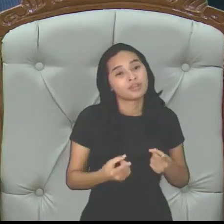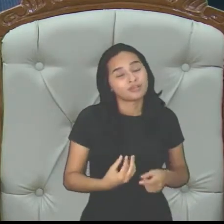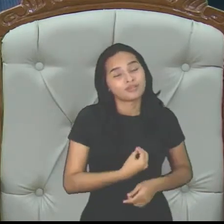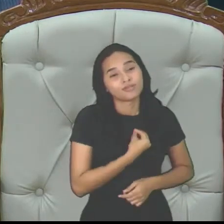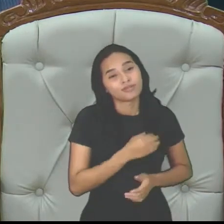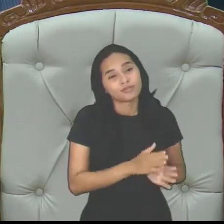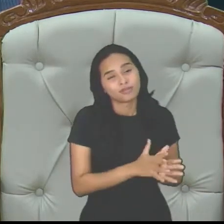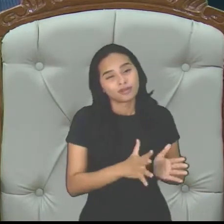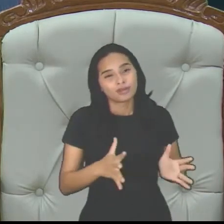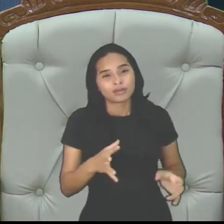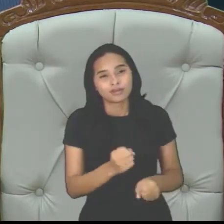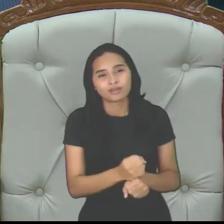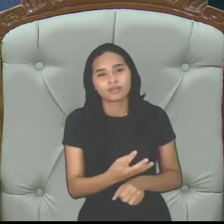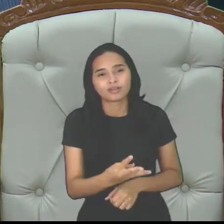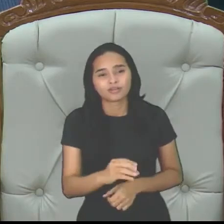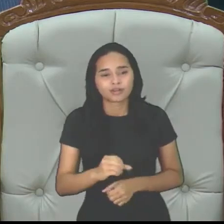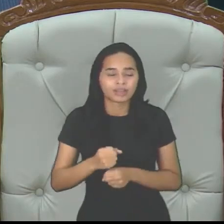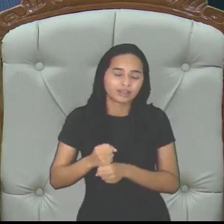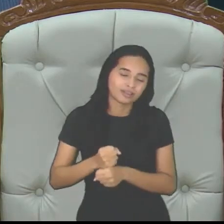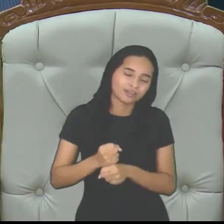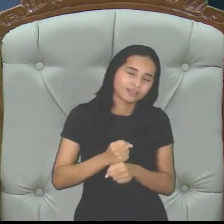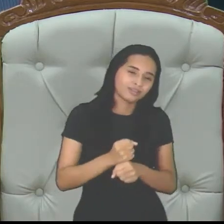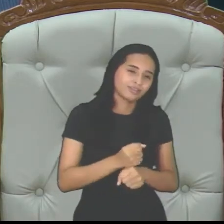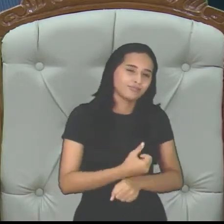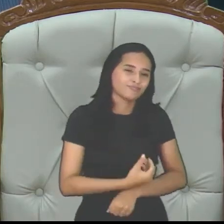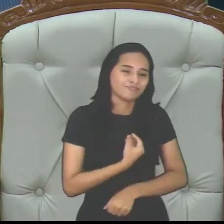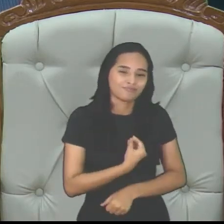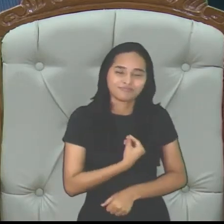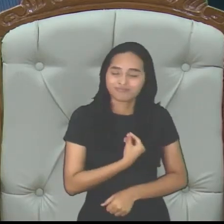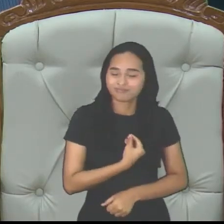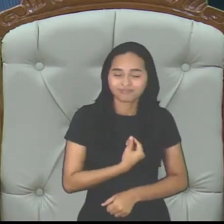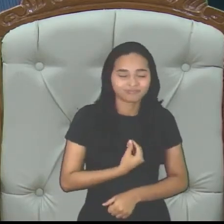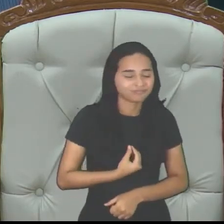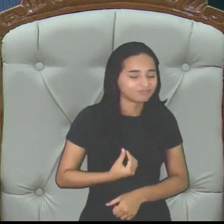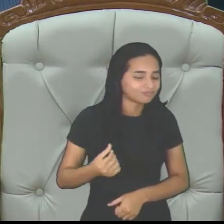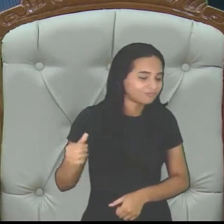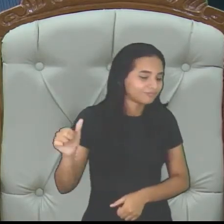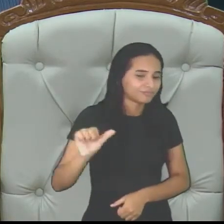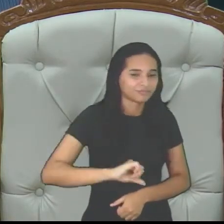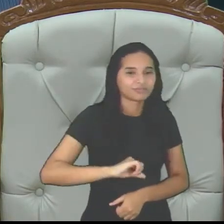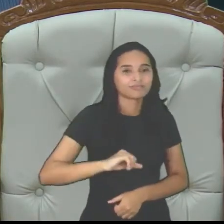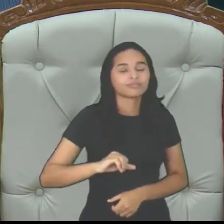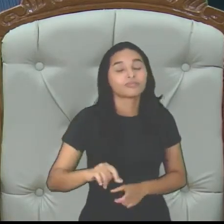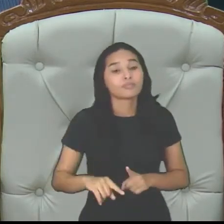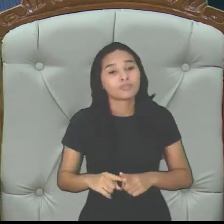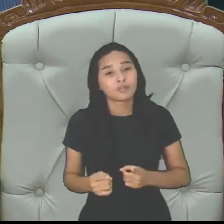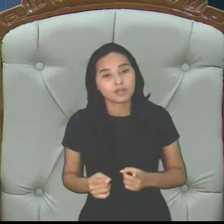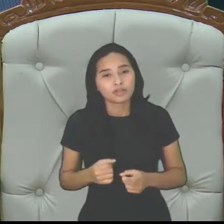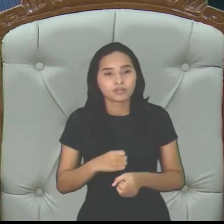40 anos nesta vida terrível. Mas em